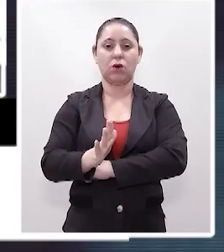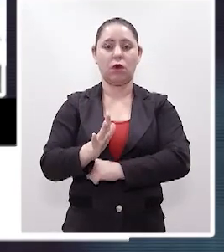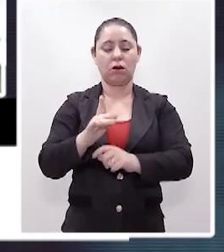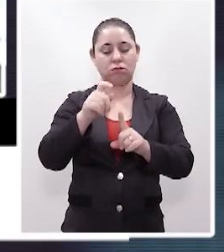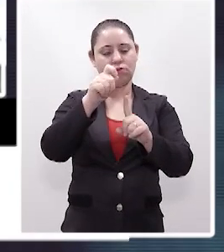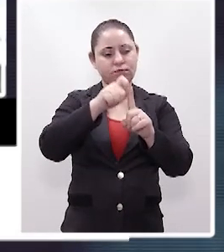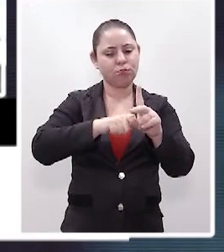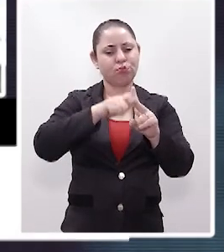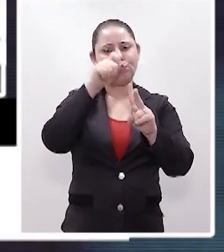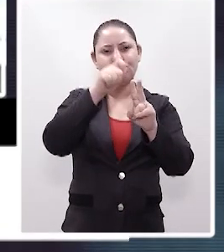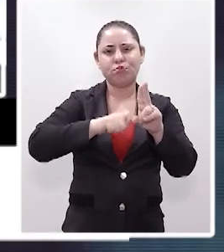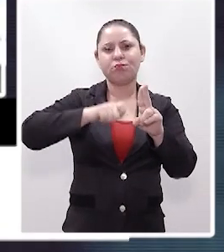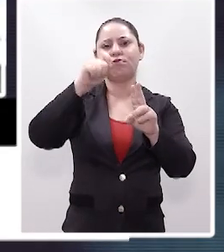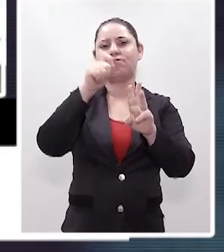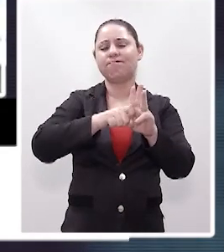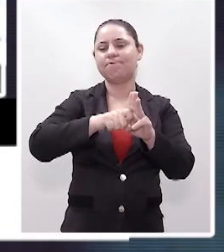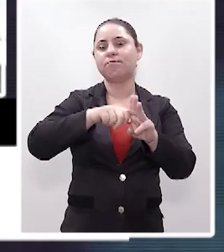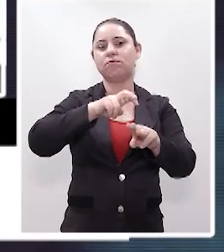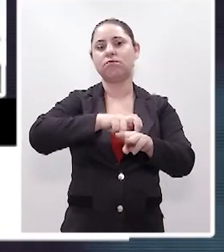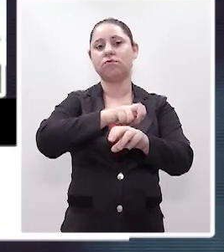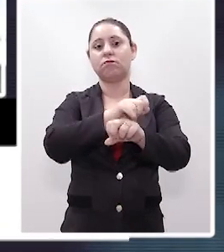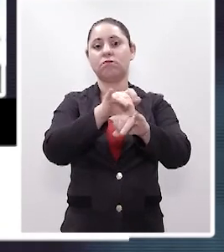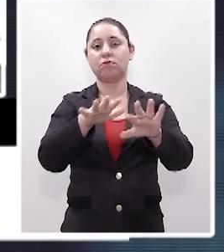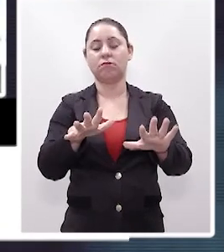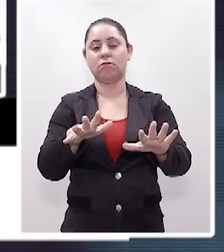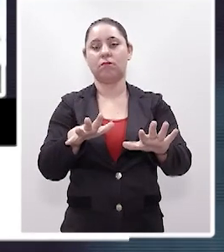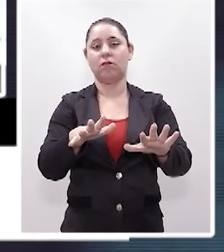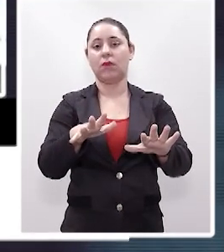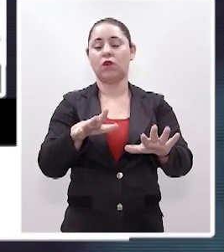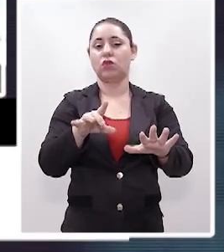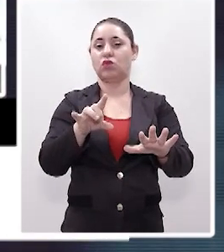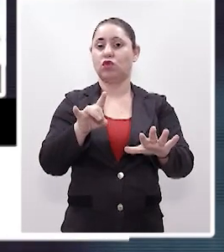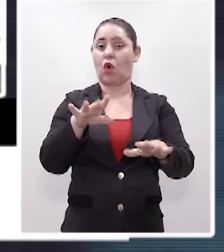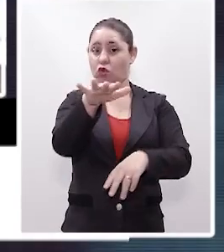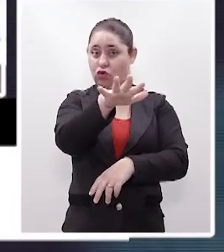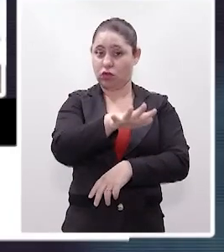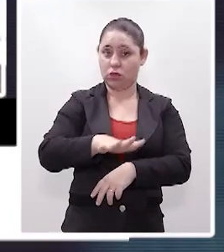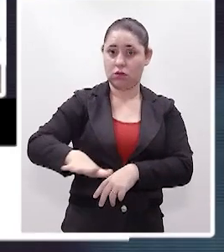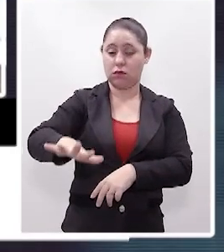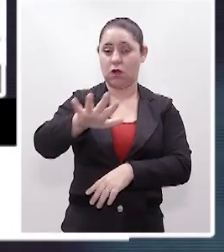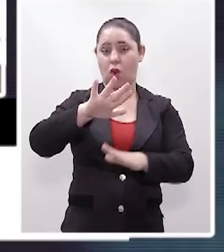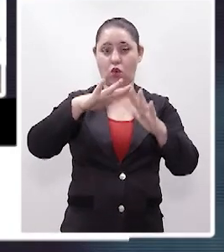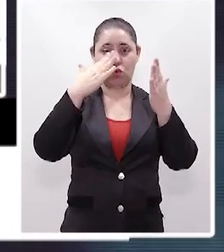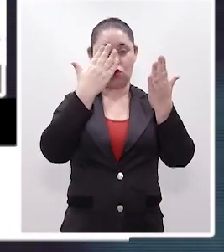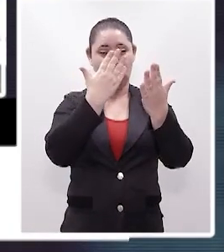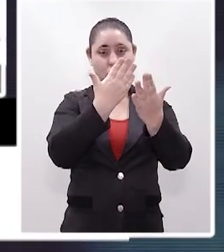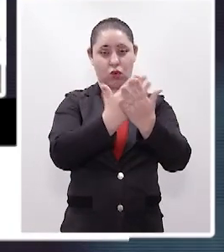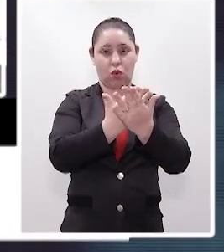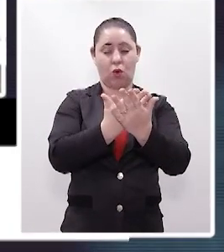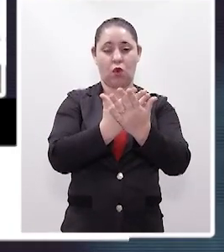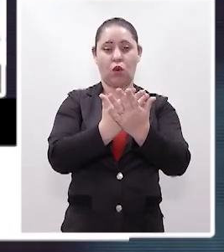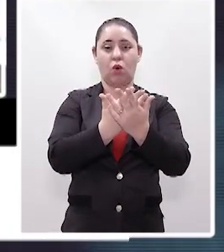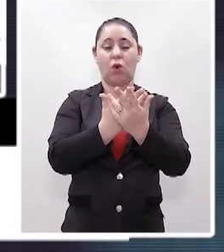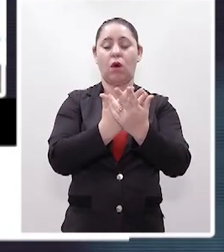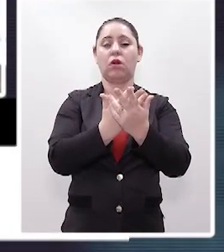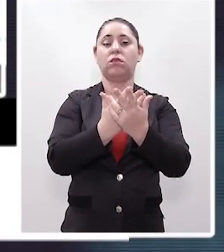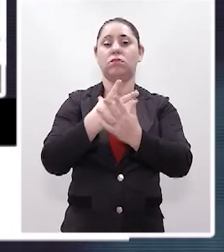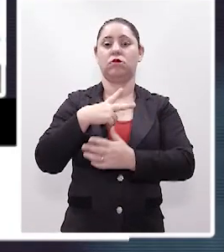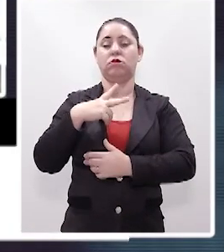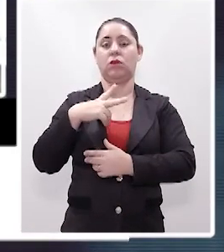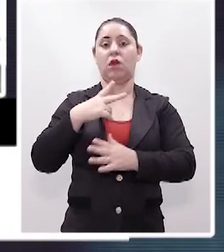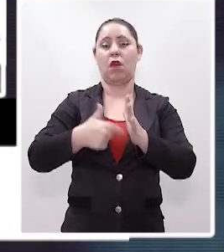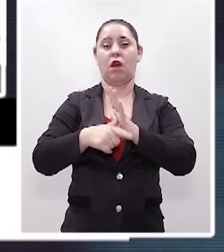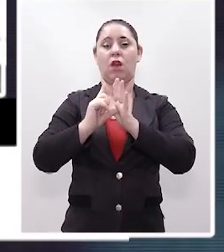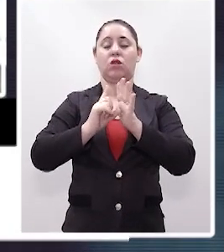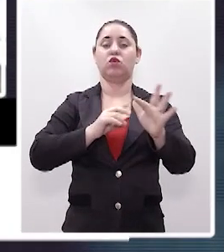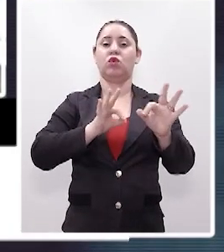nos primeiros 3 meses de pandemia, isso a gente for pegar de maneira geral, porque as escolas particulares até conseguiram agilizar um pouco antes,